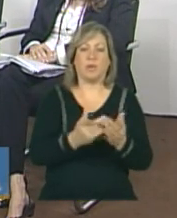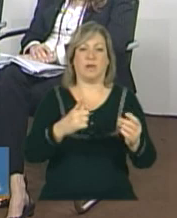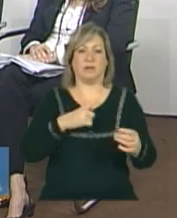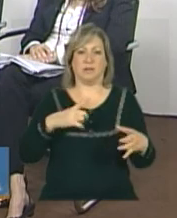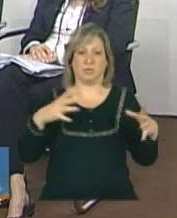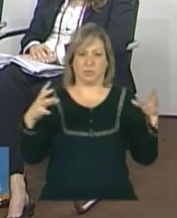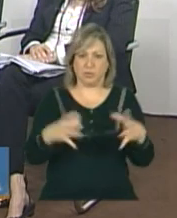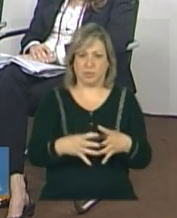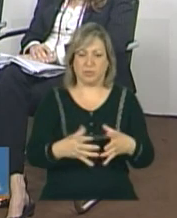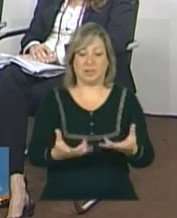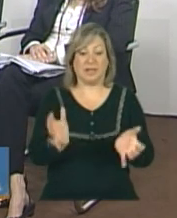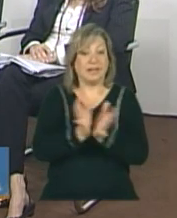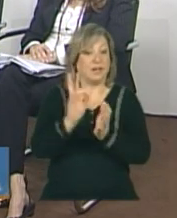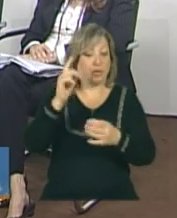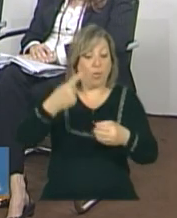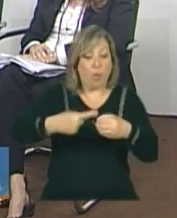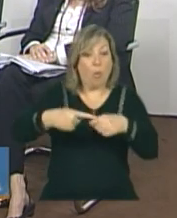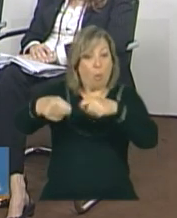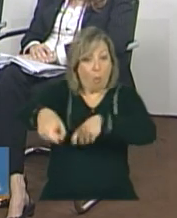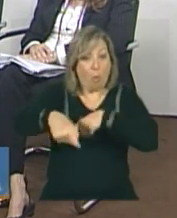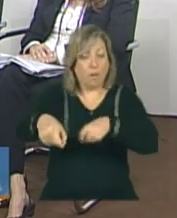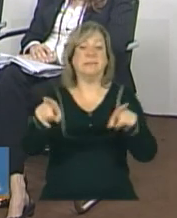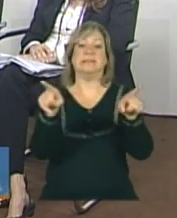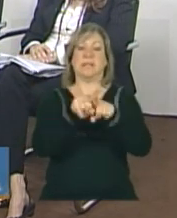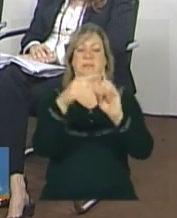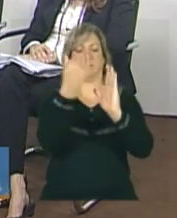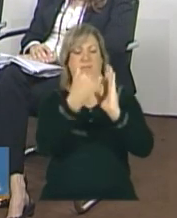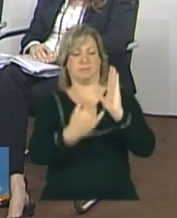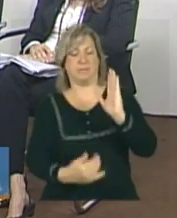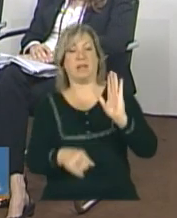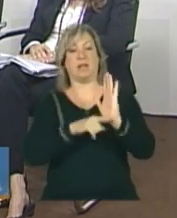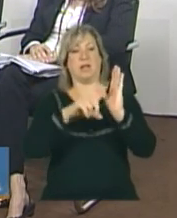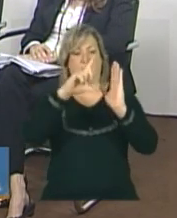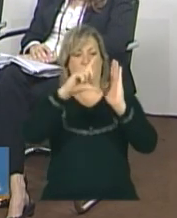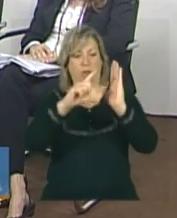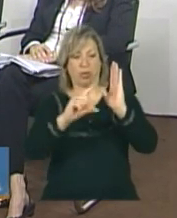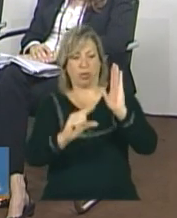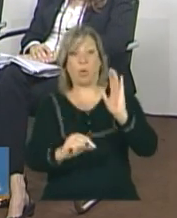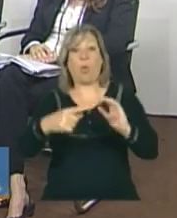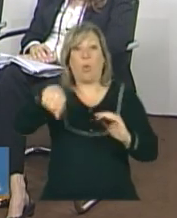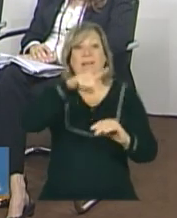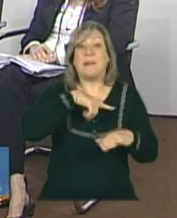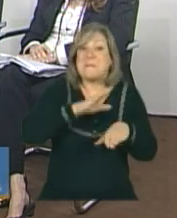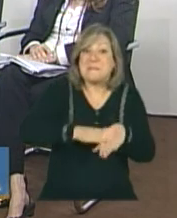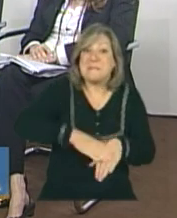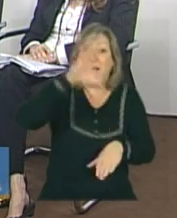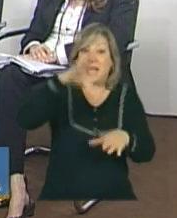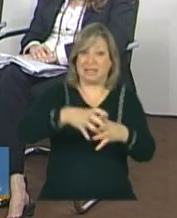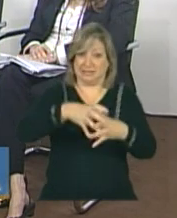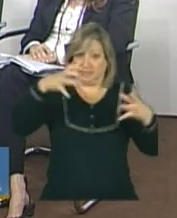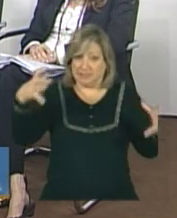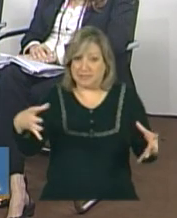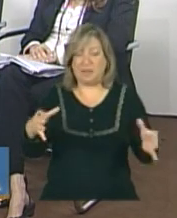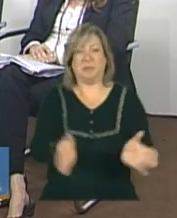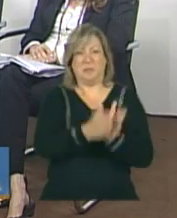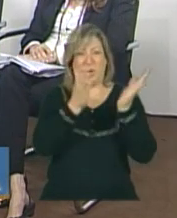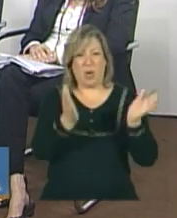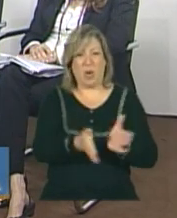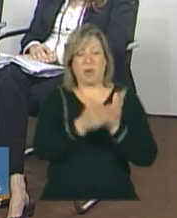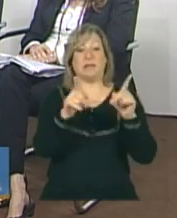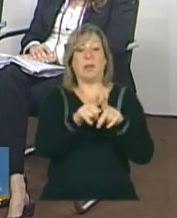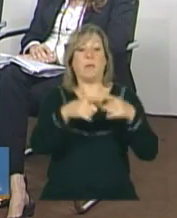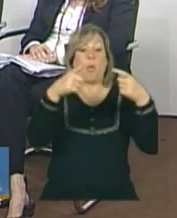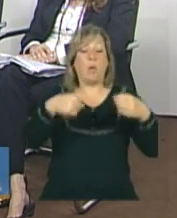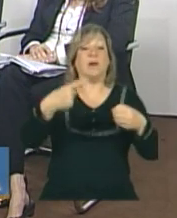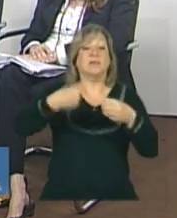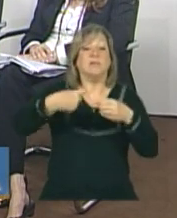pobreza na área rural, e aí nós vamos também classificar por ordem decrescente, ou seja, aqueles que têm mais concentração de pobreza e pobreza